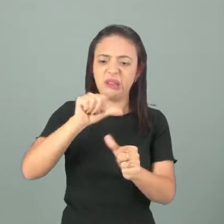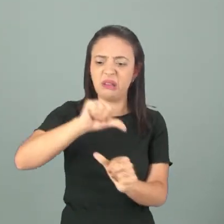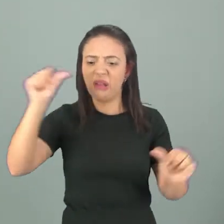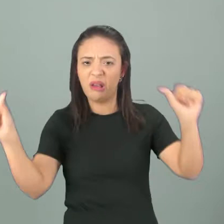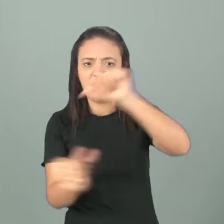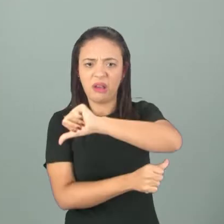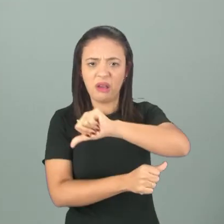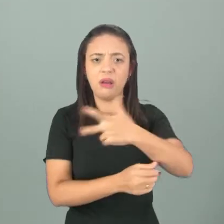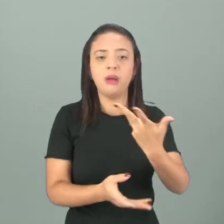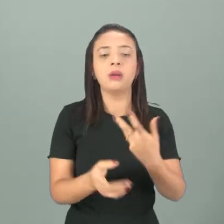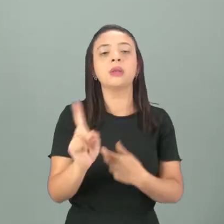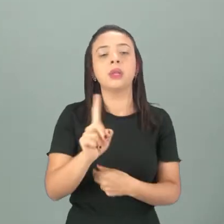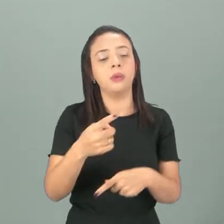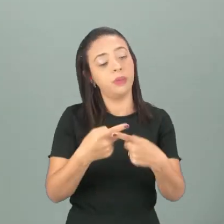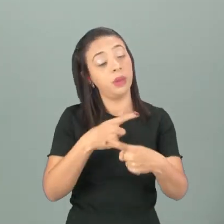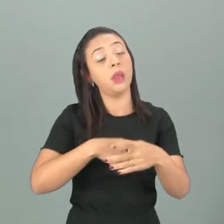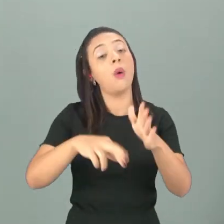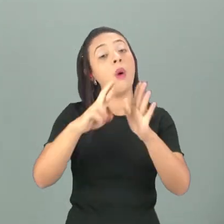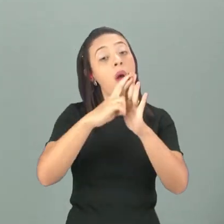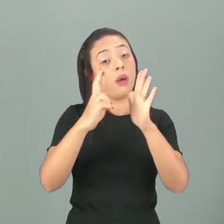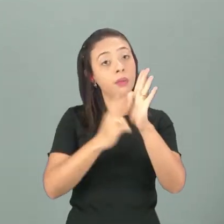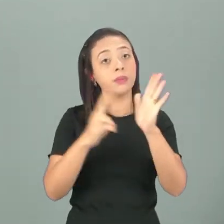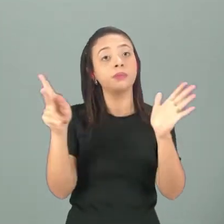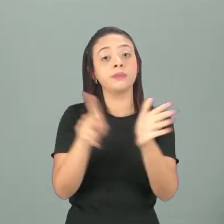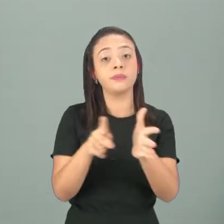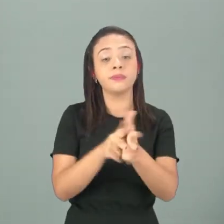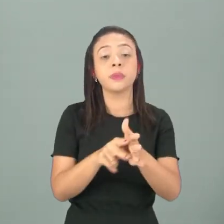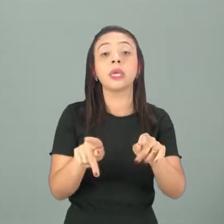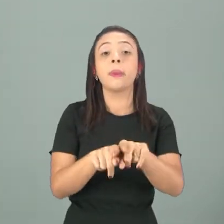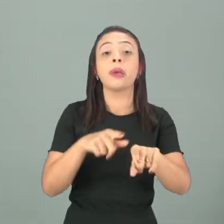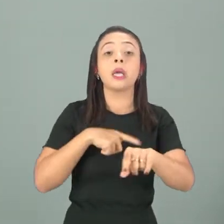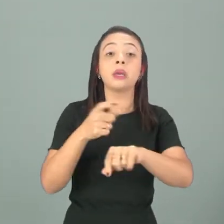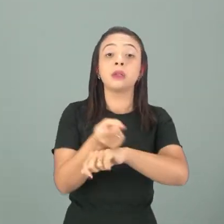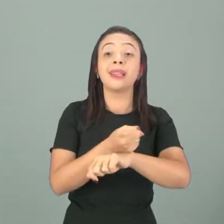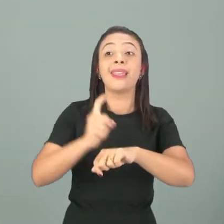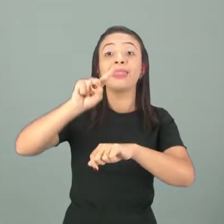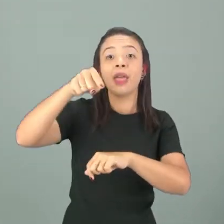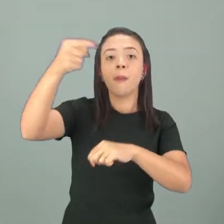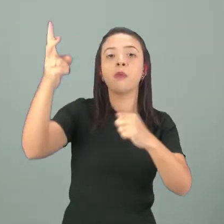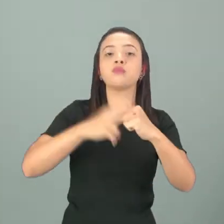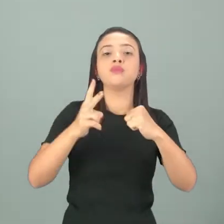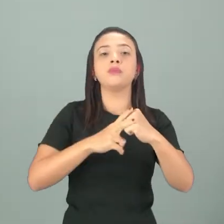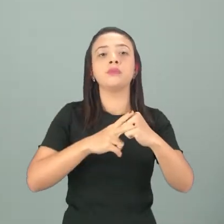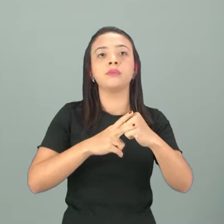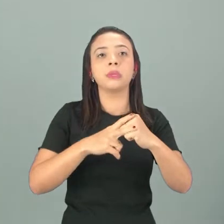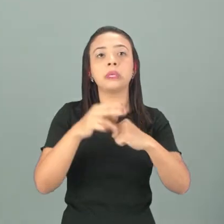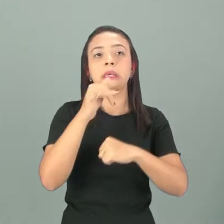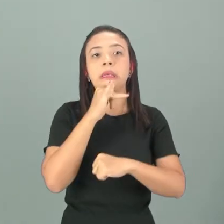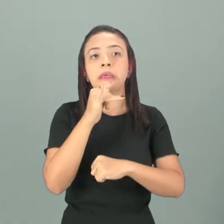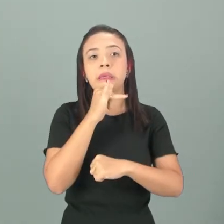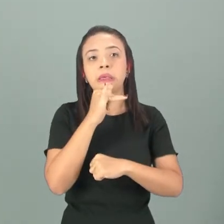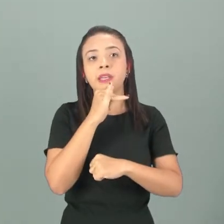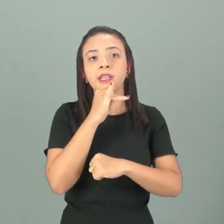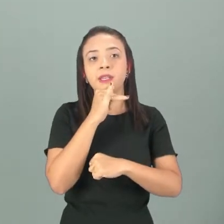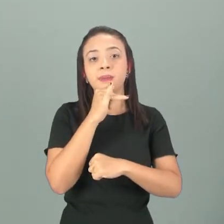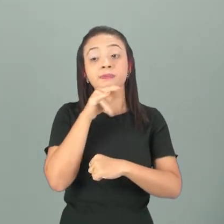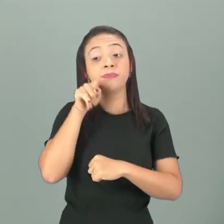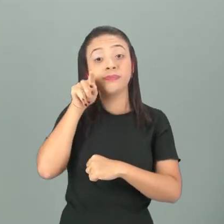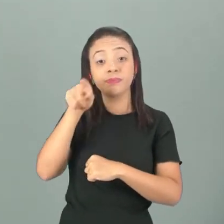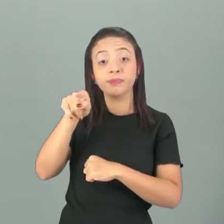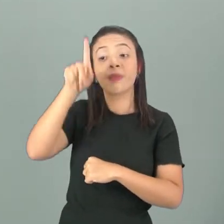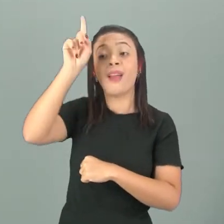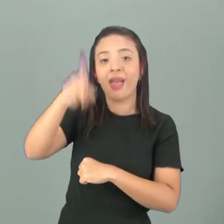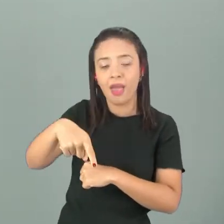tem essa regra. O adjetivo também pode vir logo após o verbo to be. Exemplo, he is smart. Ele